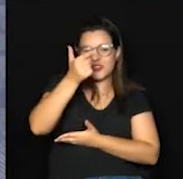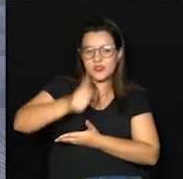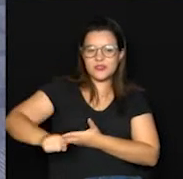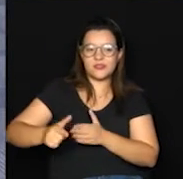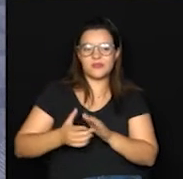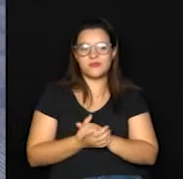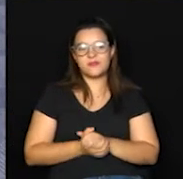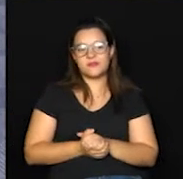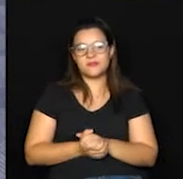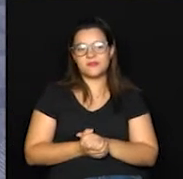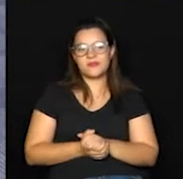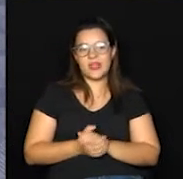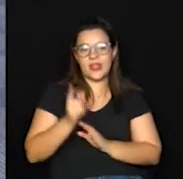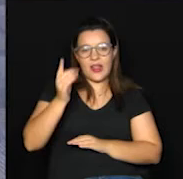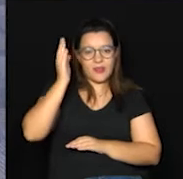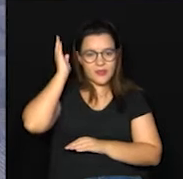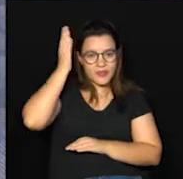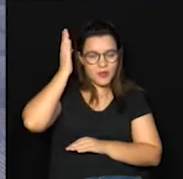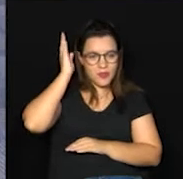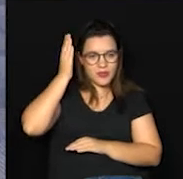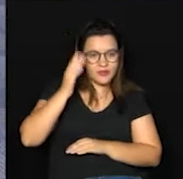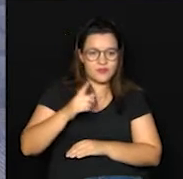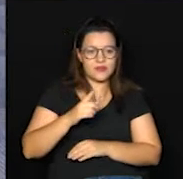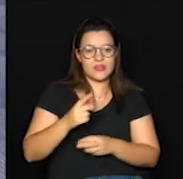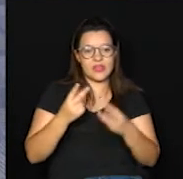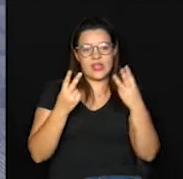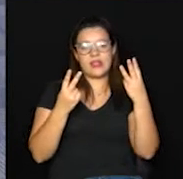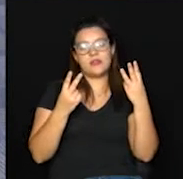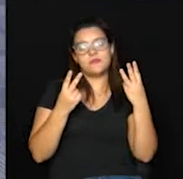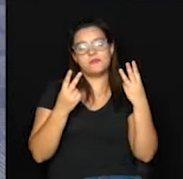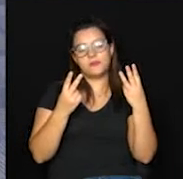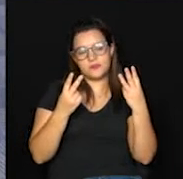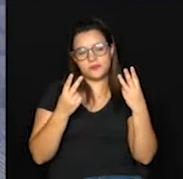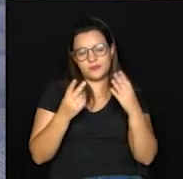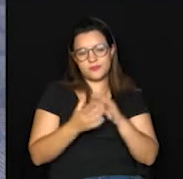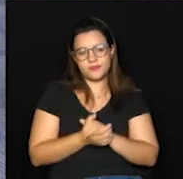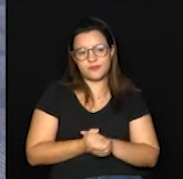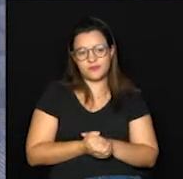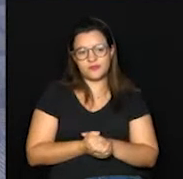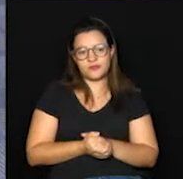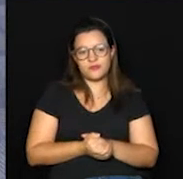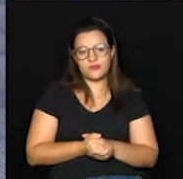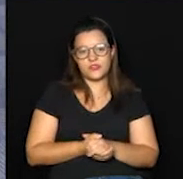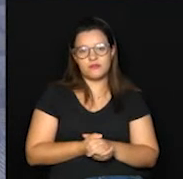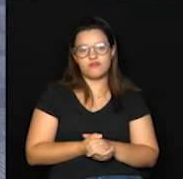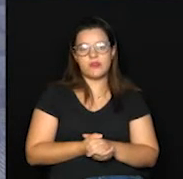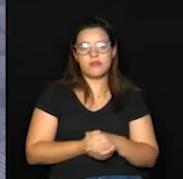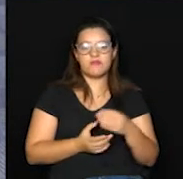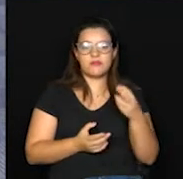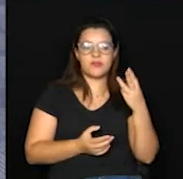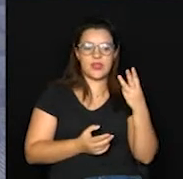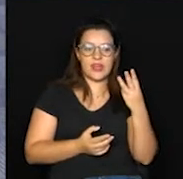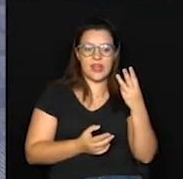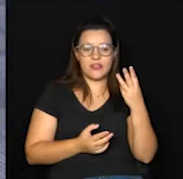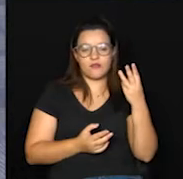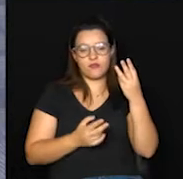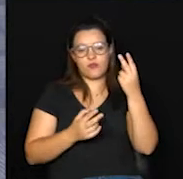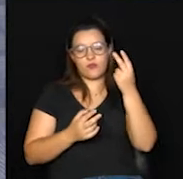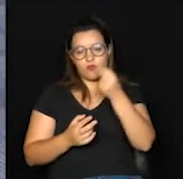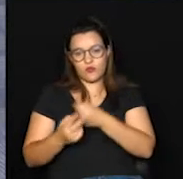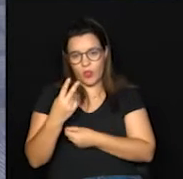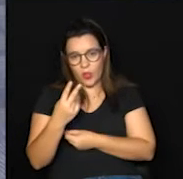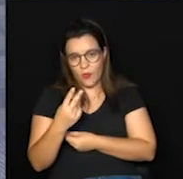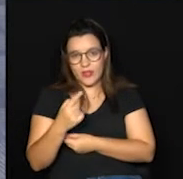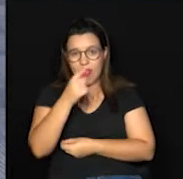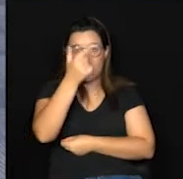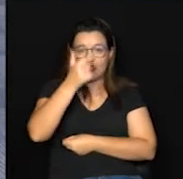Ganhou lá em Taubaté, olha, 3-2, e ele já tinha ganho aqui por 3-2 e lá foi 3-1. Então todo